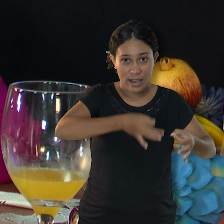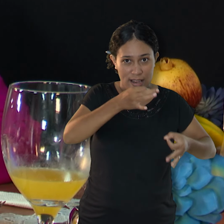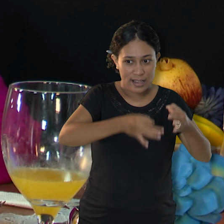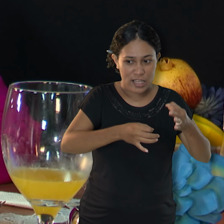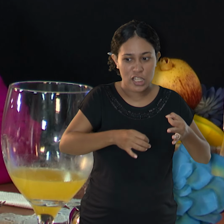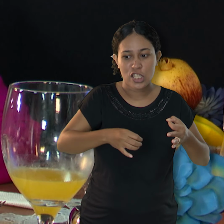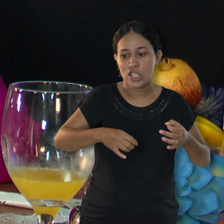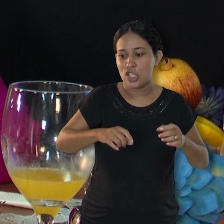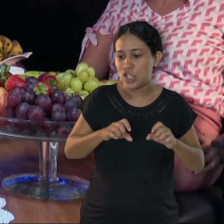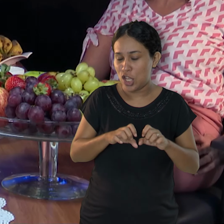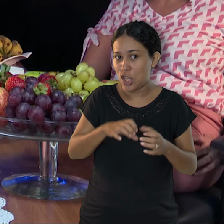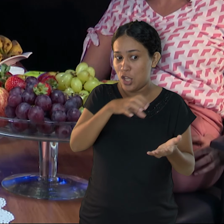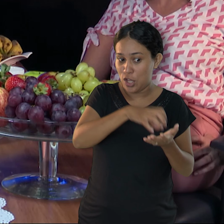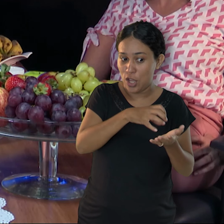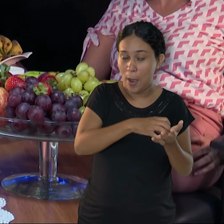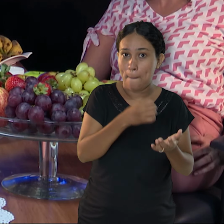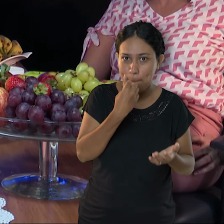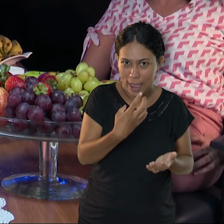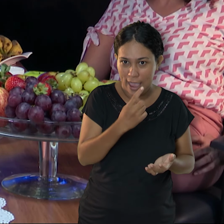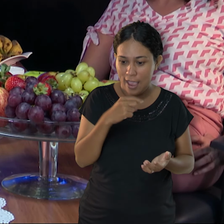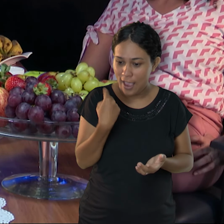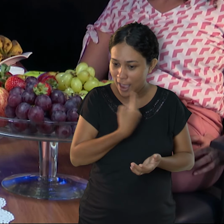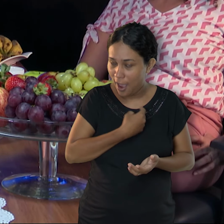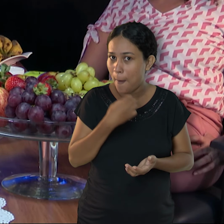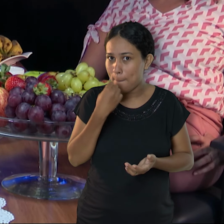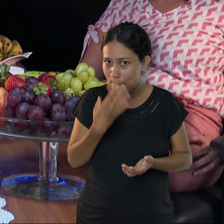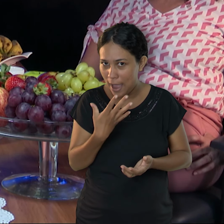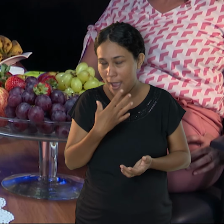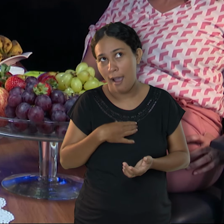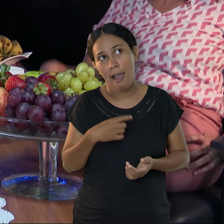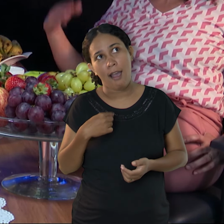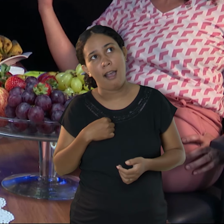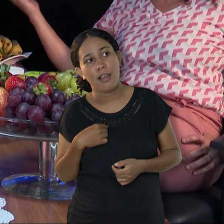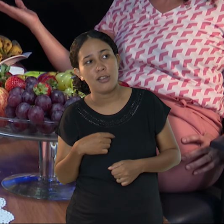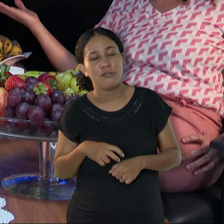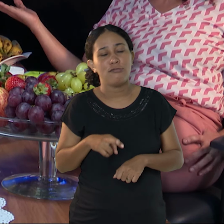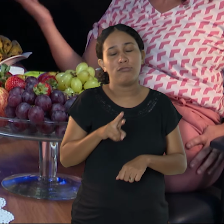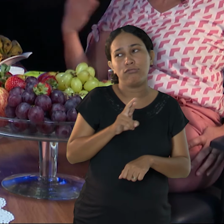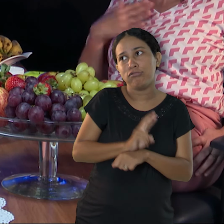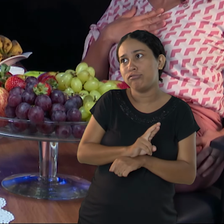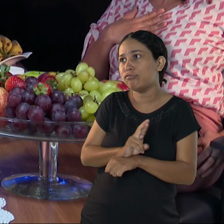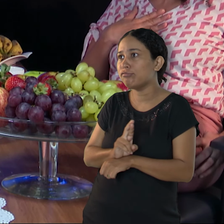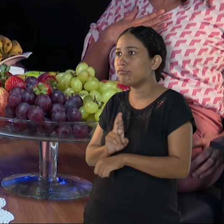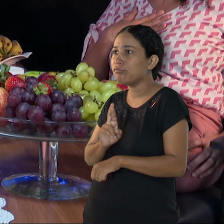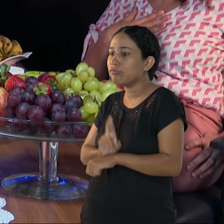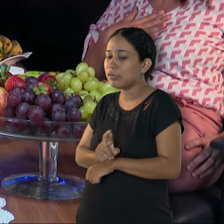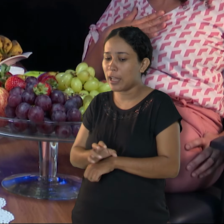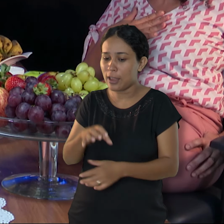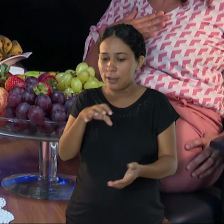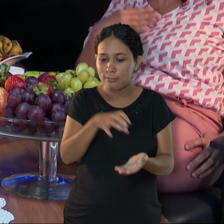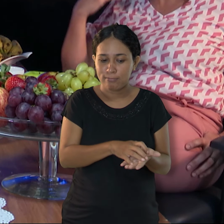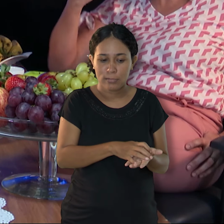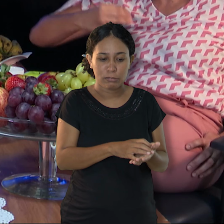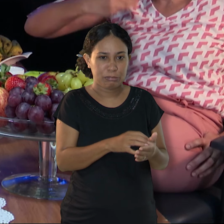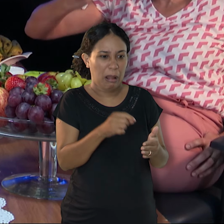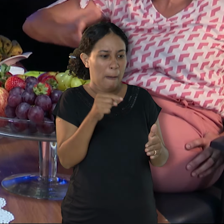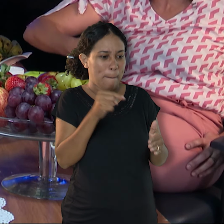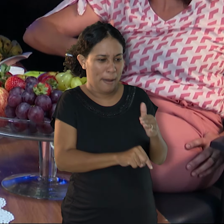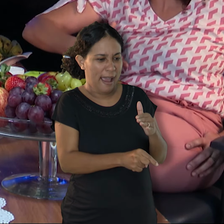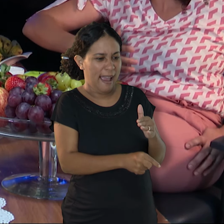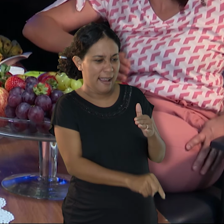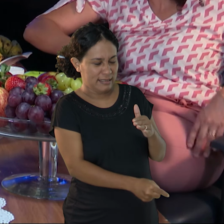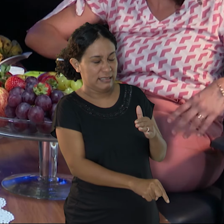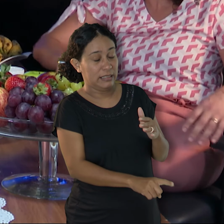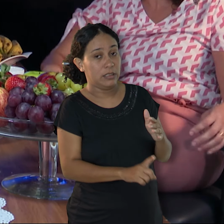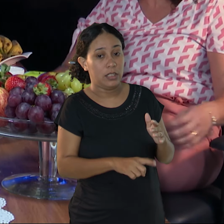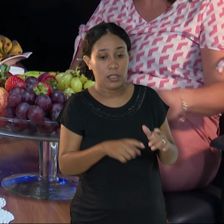Não adianta a gente querer, eu quero ficar aqui enrolando. E o nosso tribunal indo de mal a pior, é nosso trabalho, é nosso ganha-pão. Então a gente tem que batalhar para